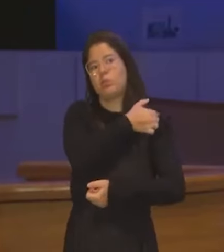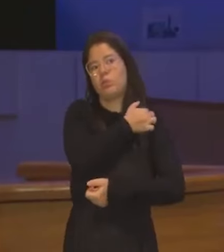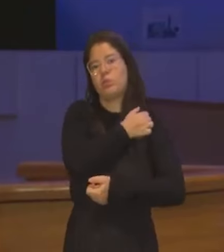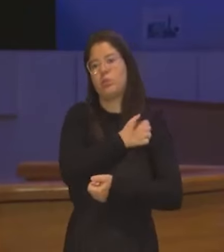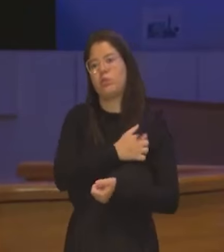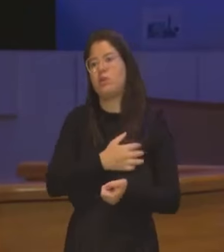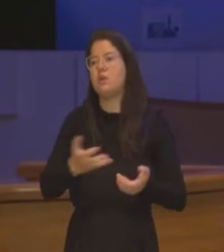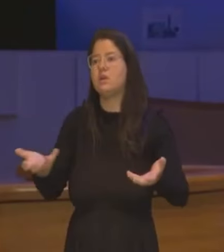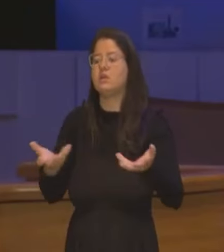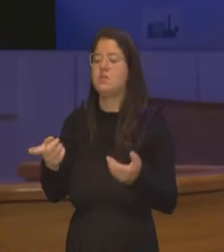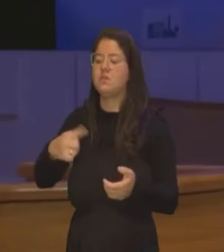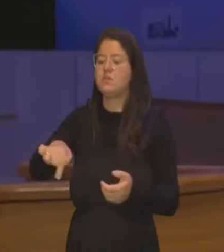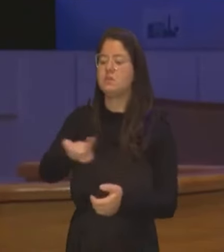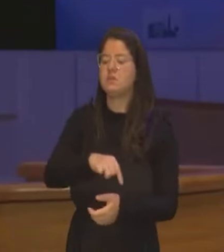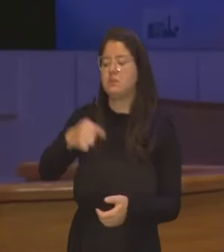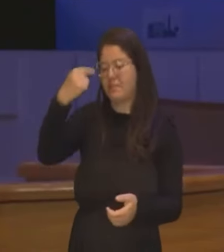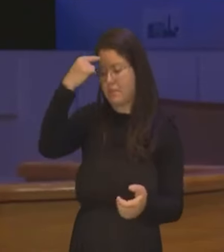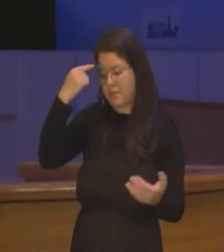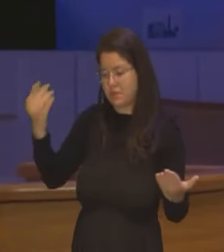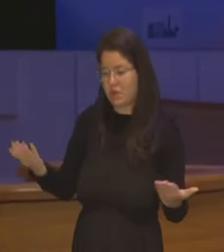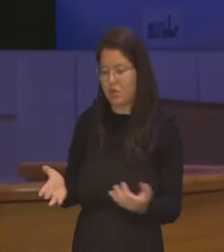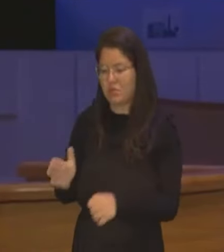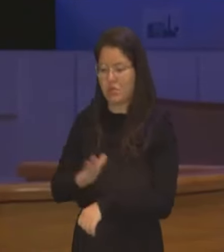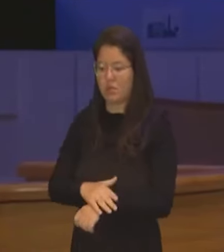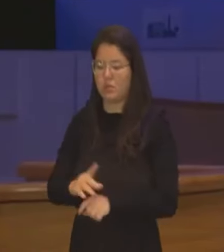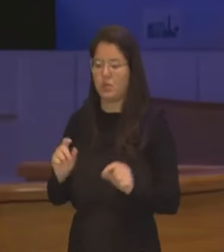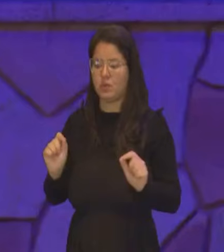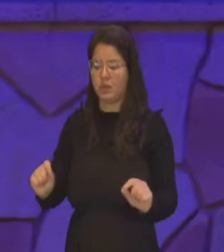Eu quero que você pense nesse momento.